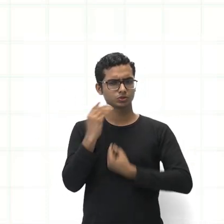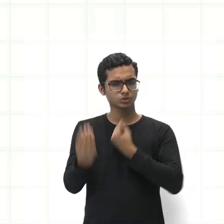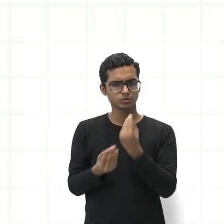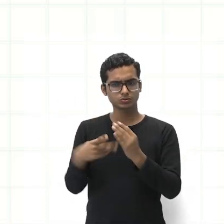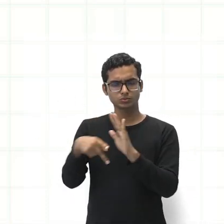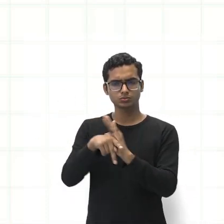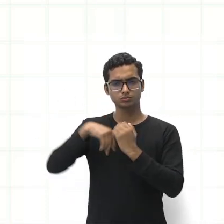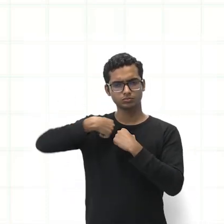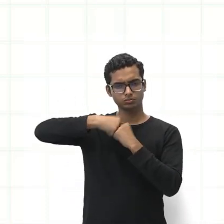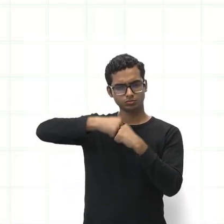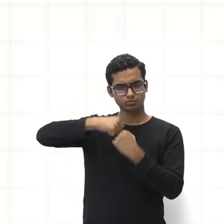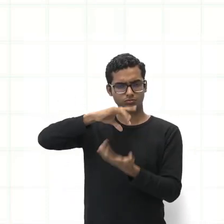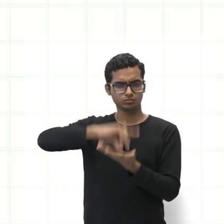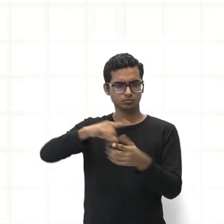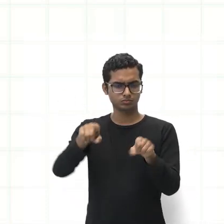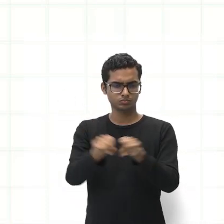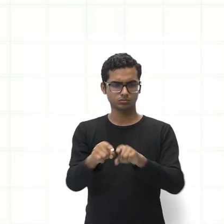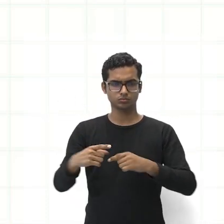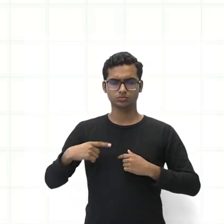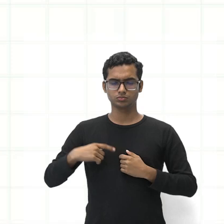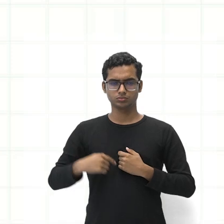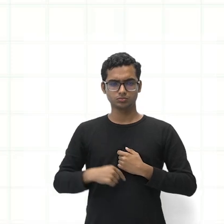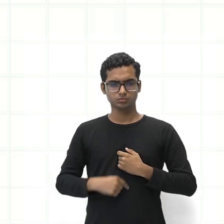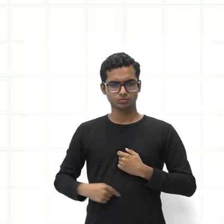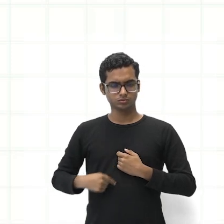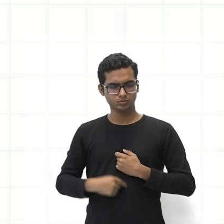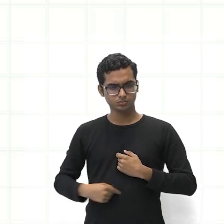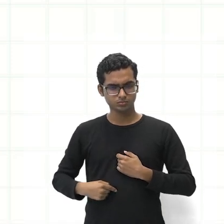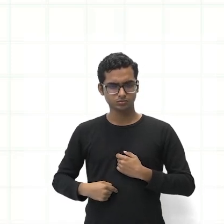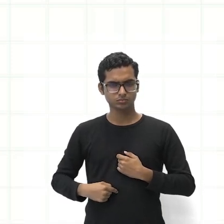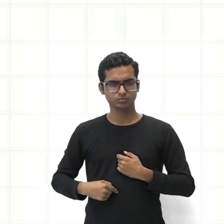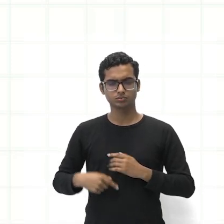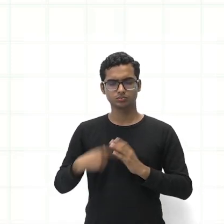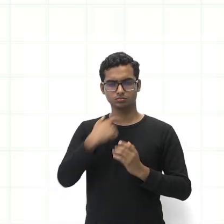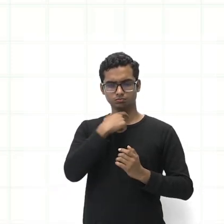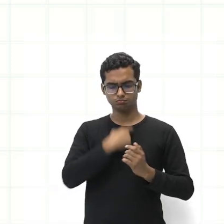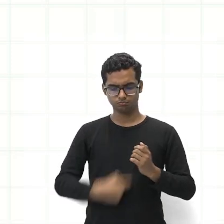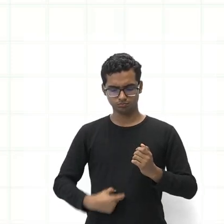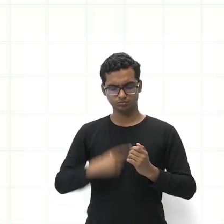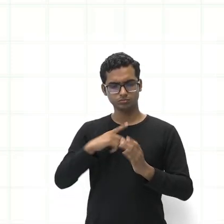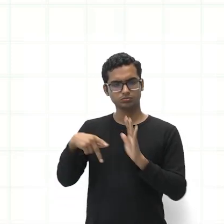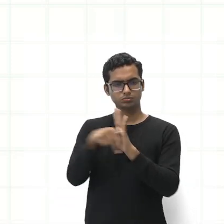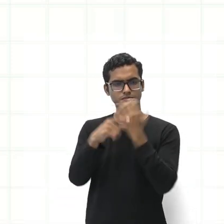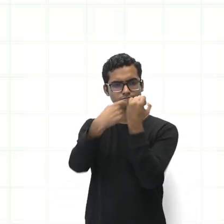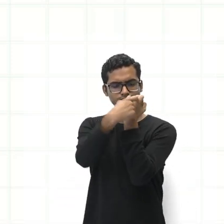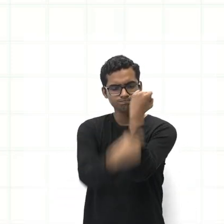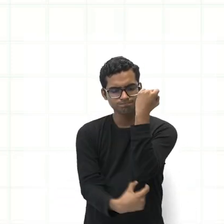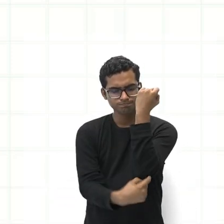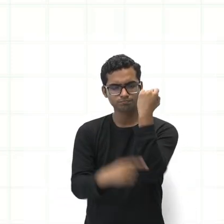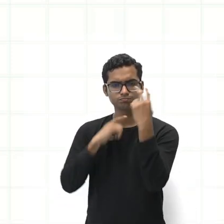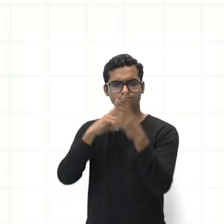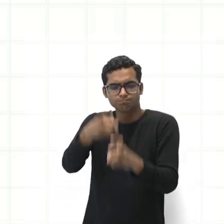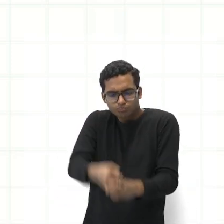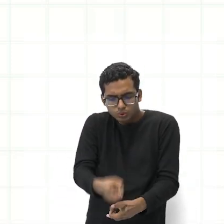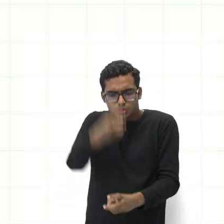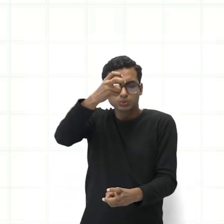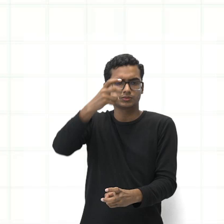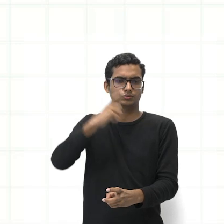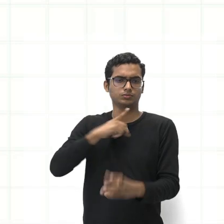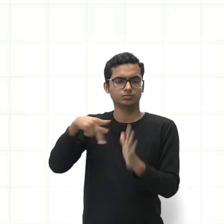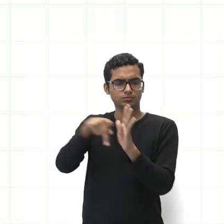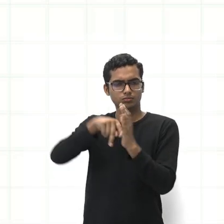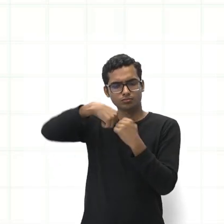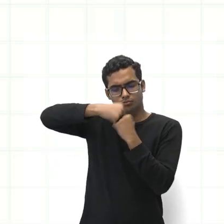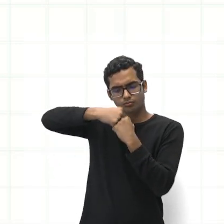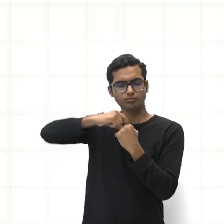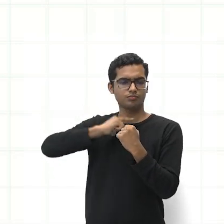nossas articulações? Nós temos na nossa coluna, certo? Que tem aqui como